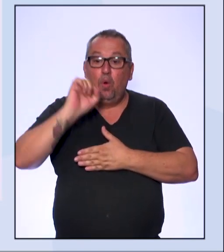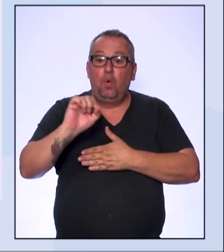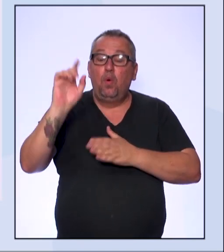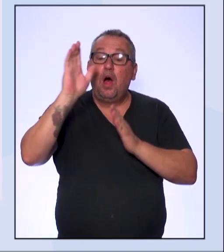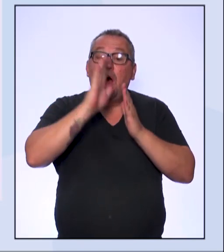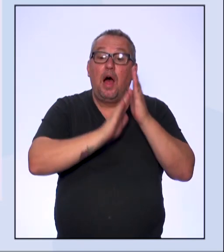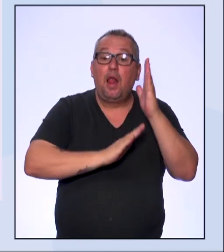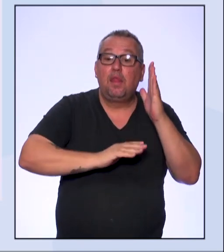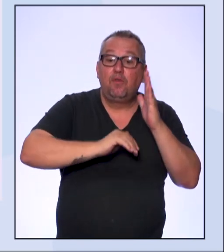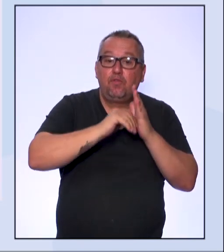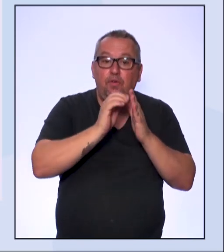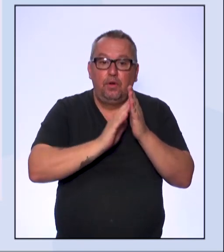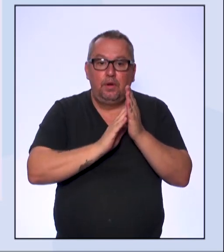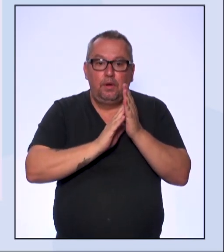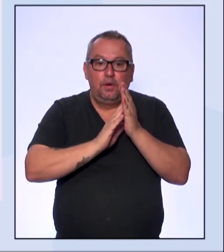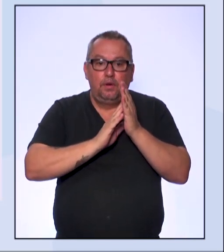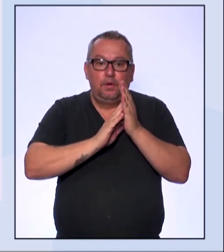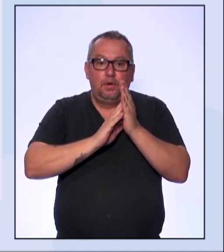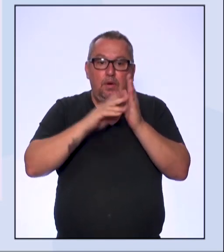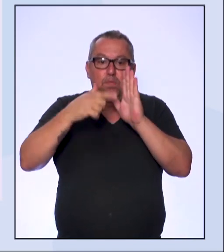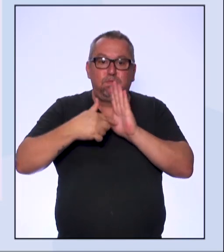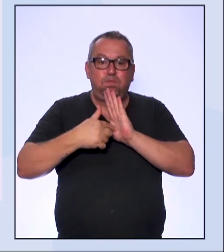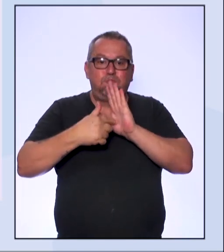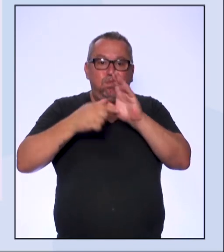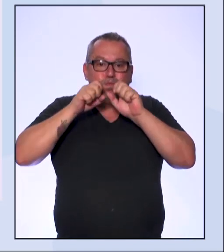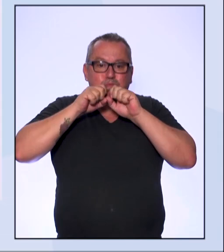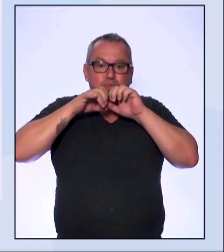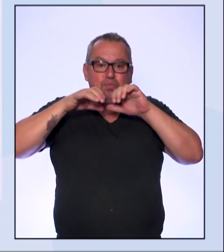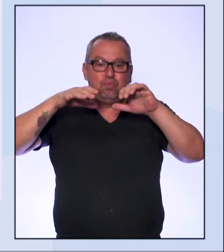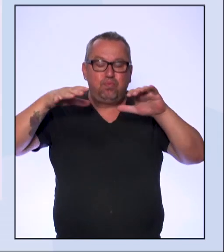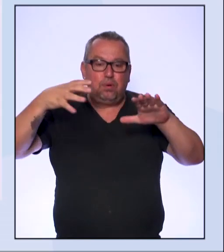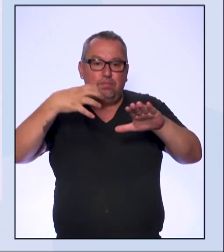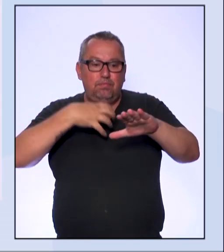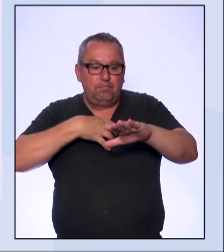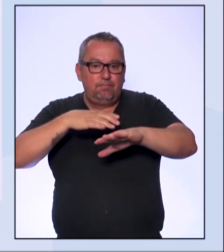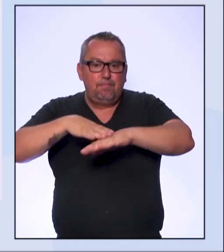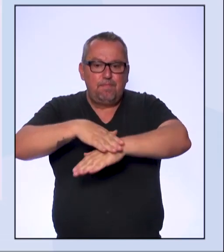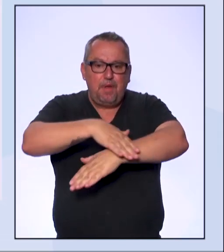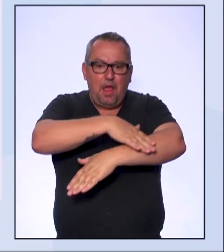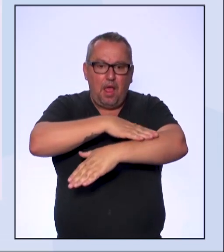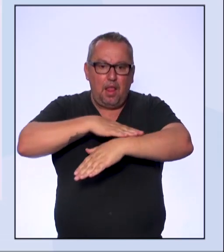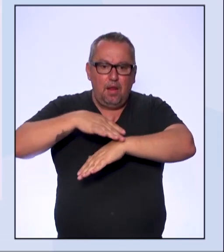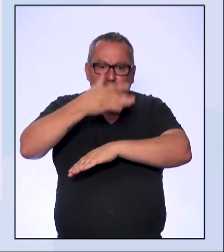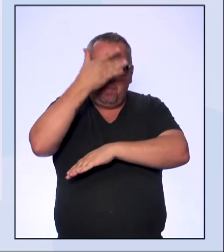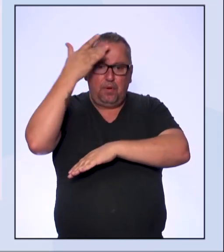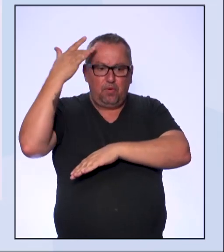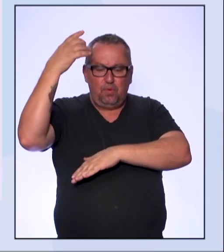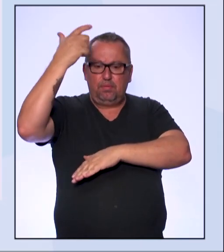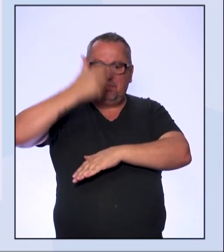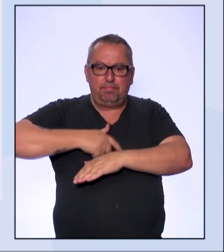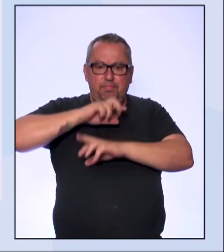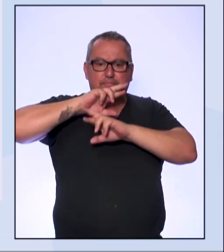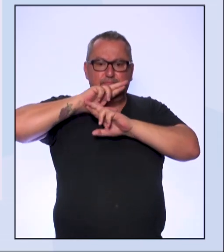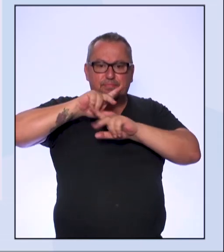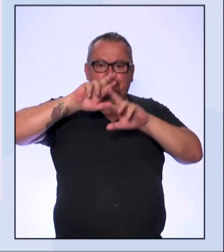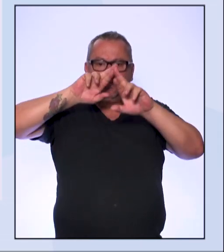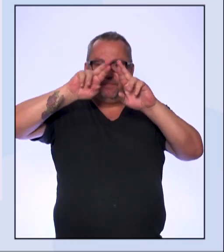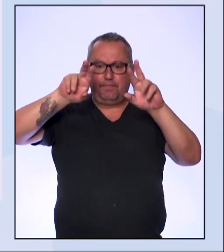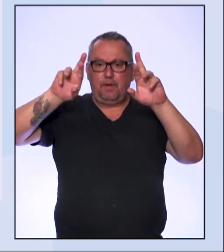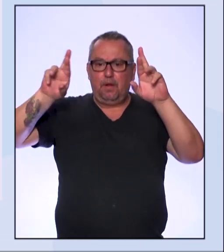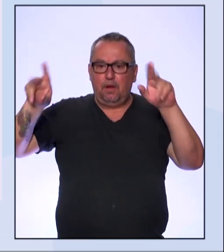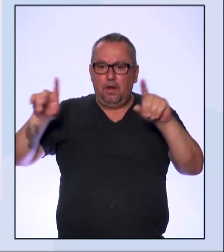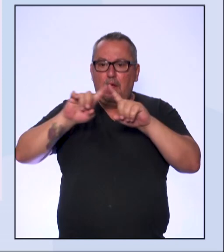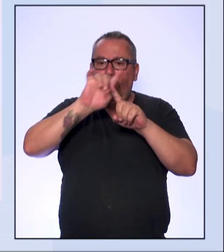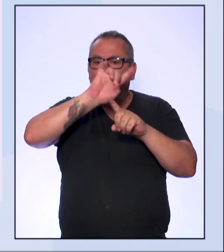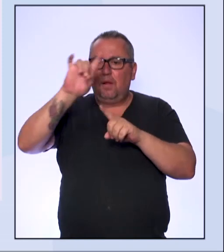arte. Transmito sentimentos em peles todos os dias em pessoas com personalidades diferentes, cada qual com a